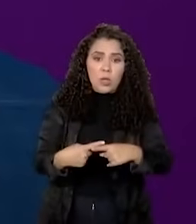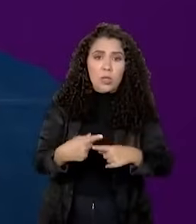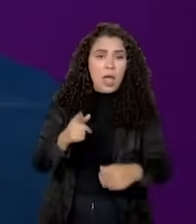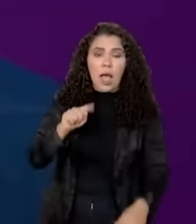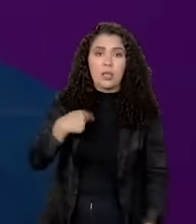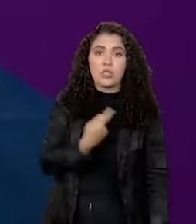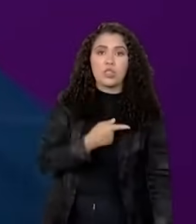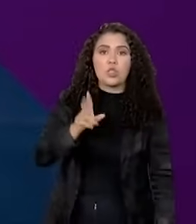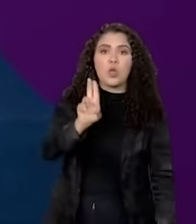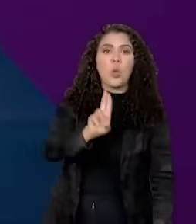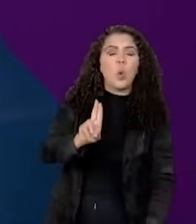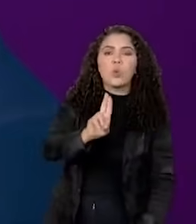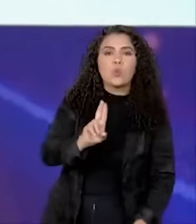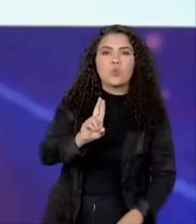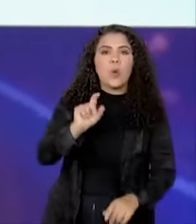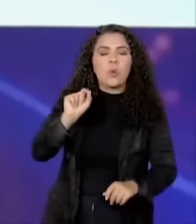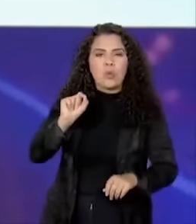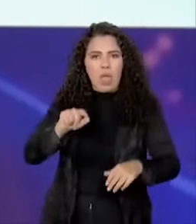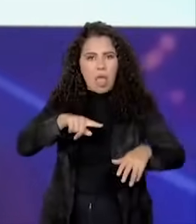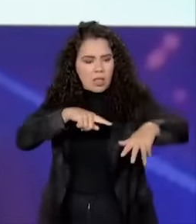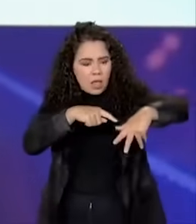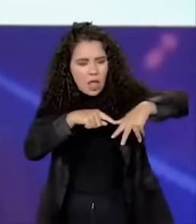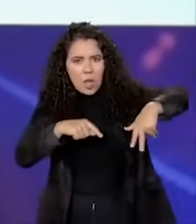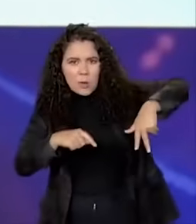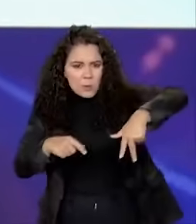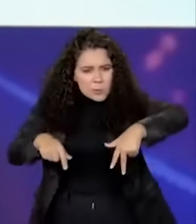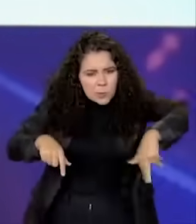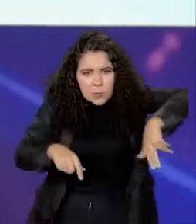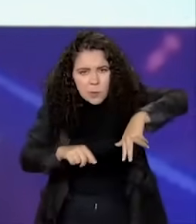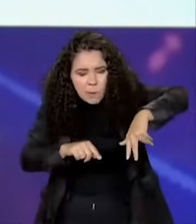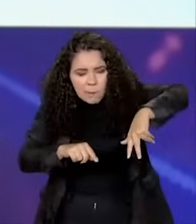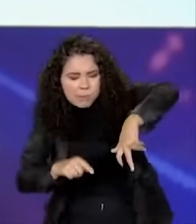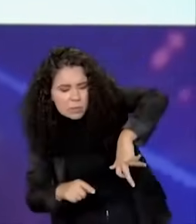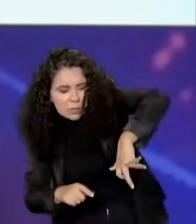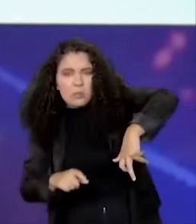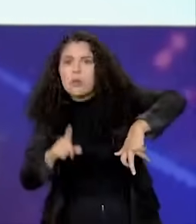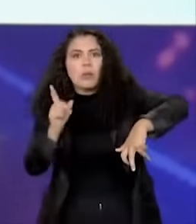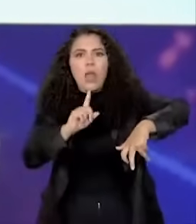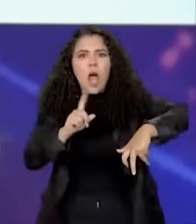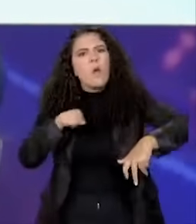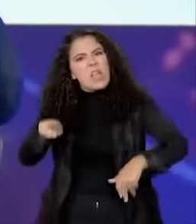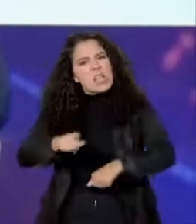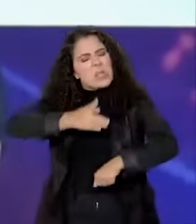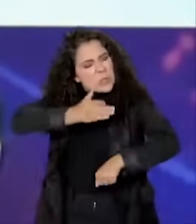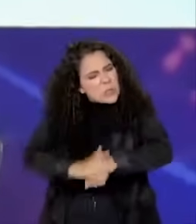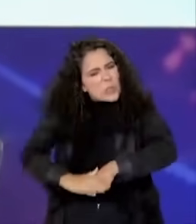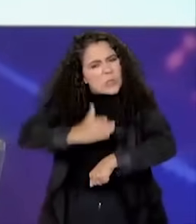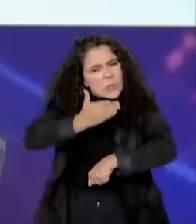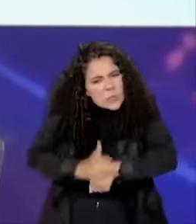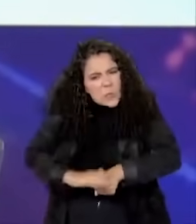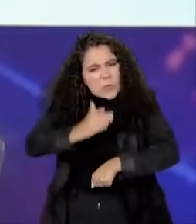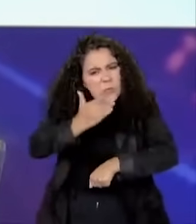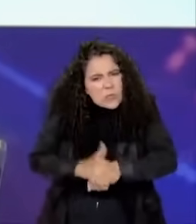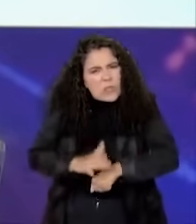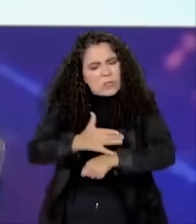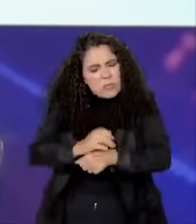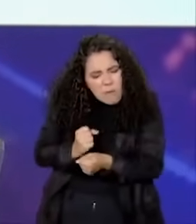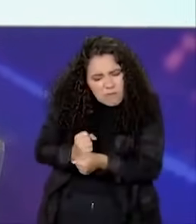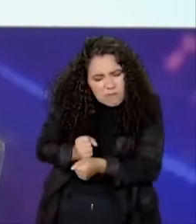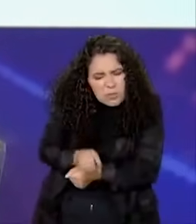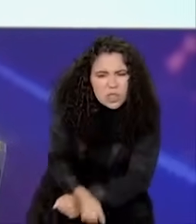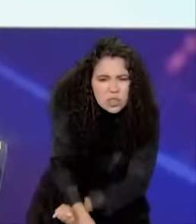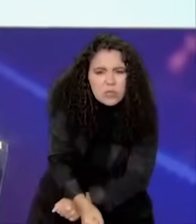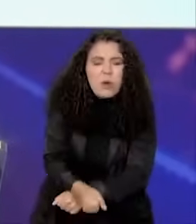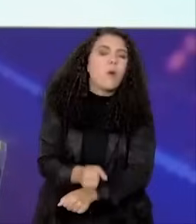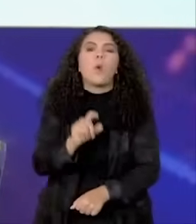caindo com o joelho torto, pegamos a imagem dele treinando para cunhar uma frase que a gente